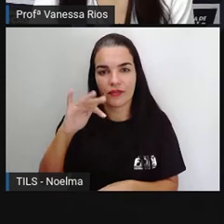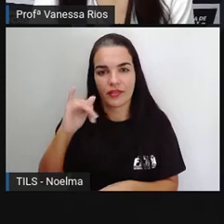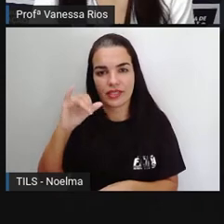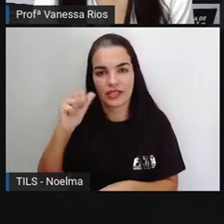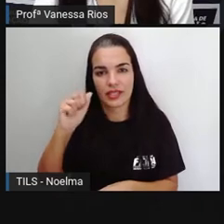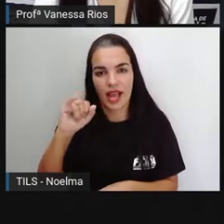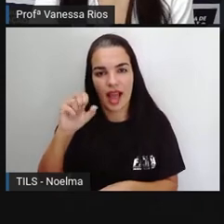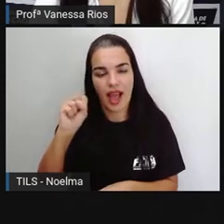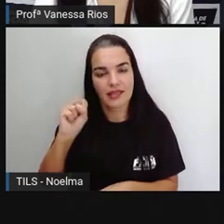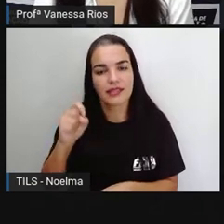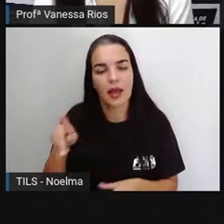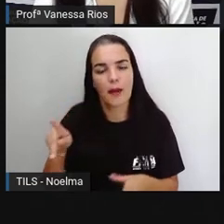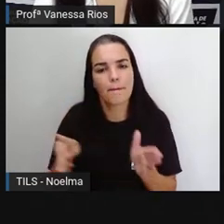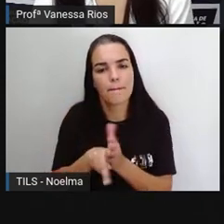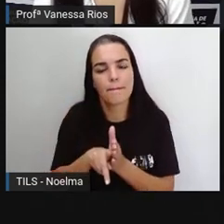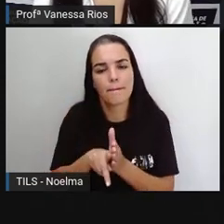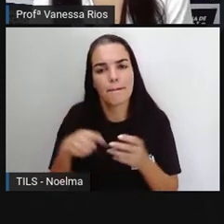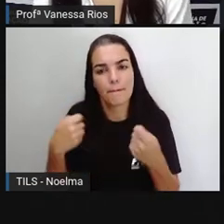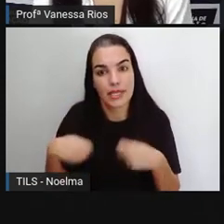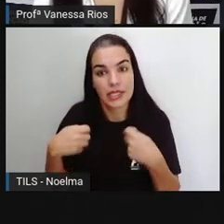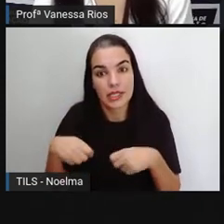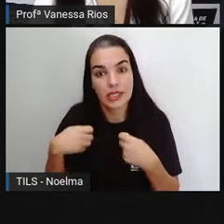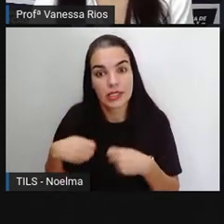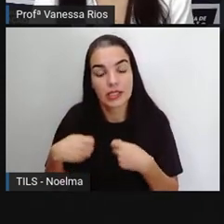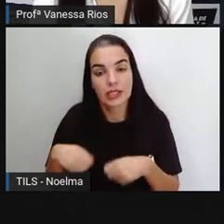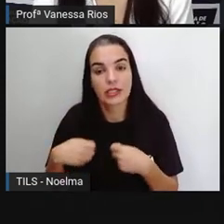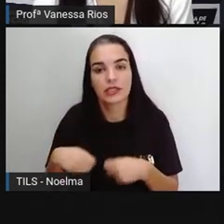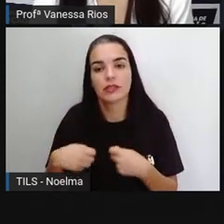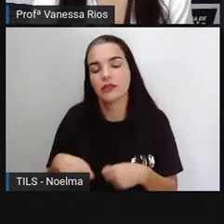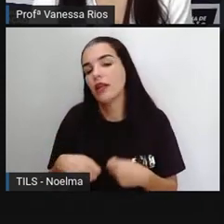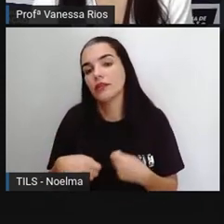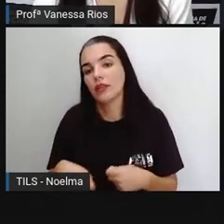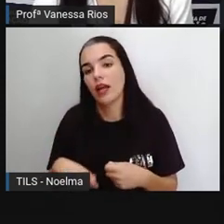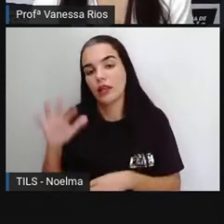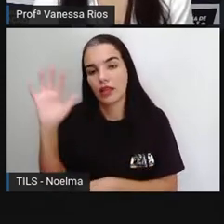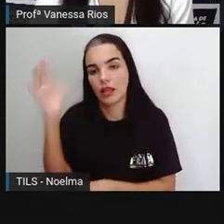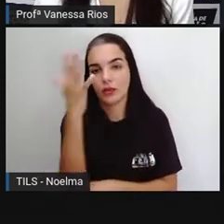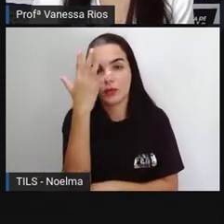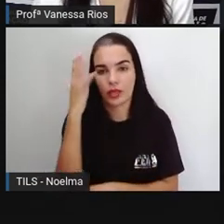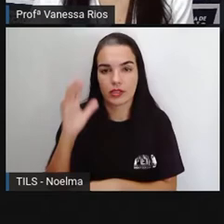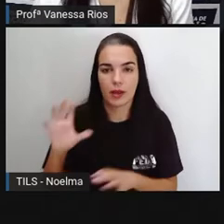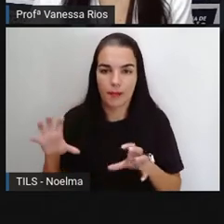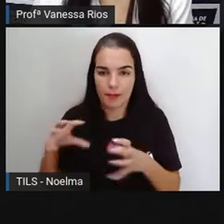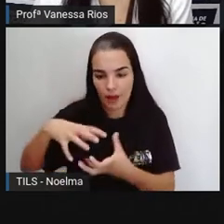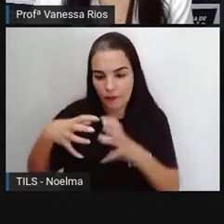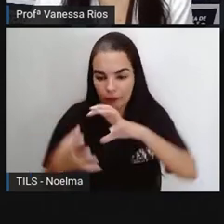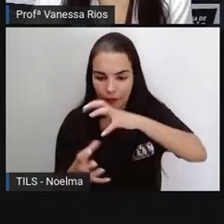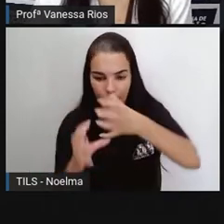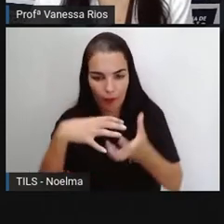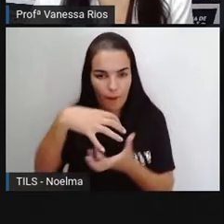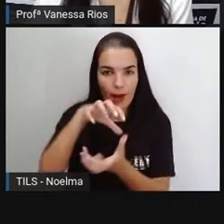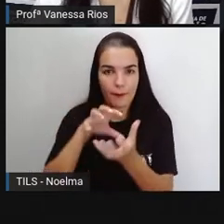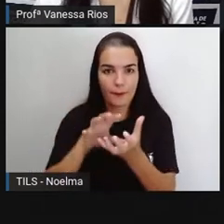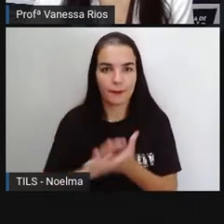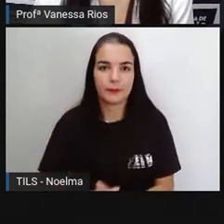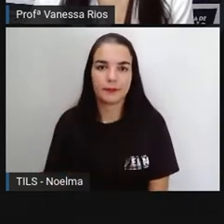materiais naturais, os materiais oferecidos pela natureza para a sua formação.